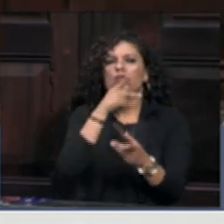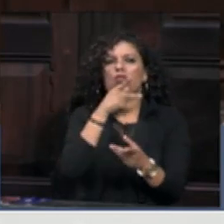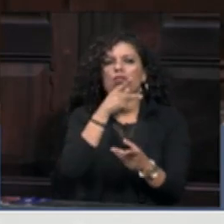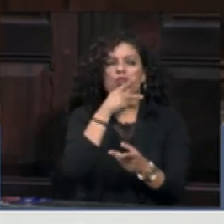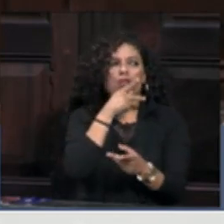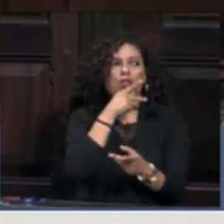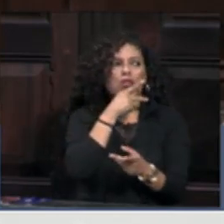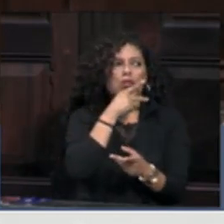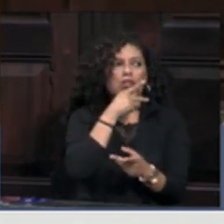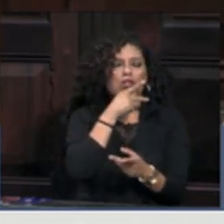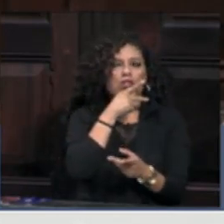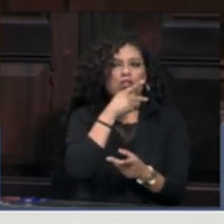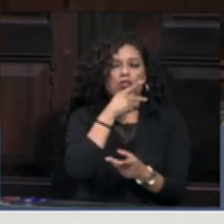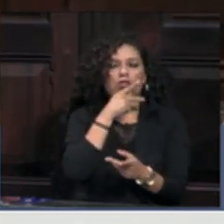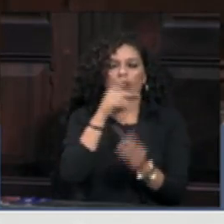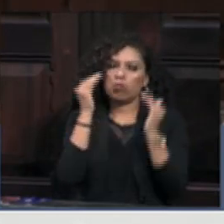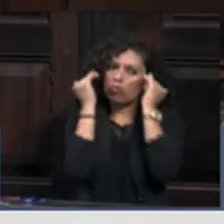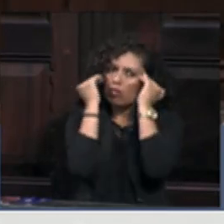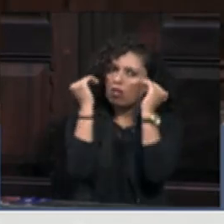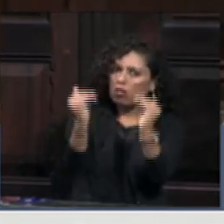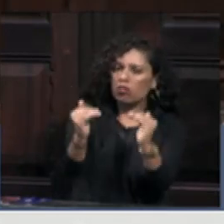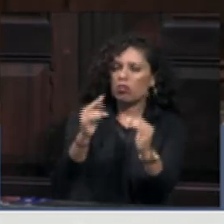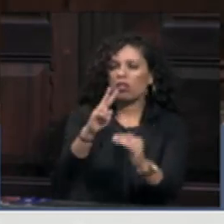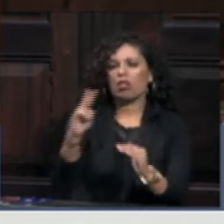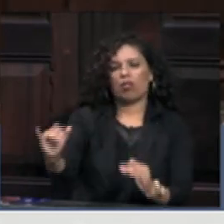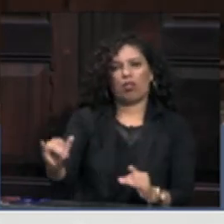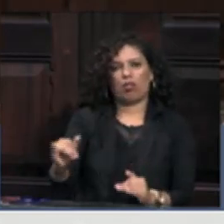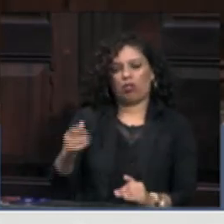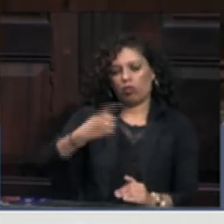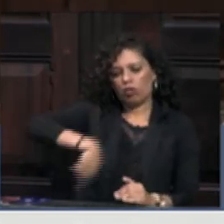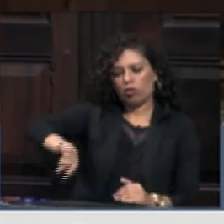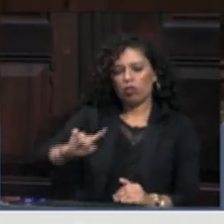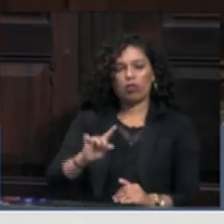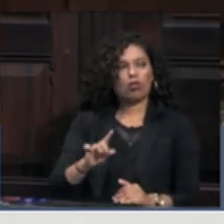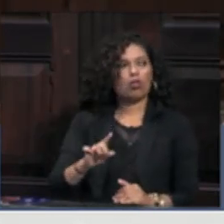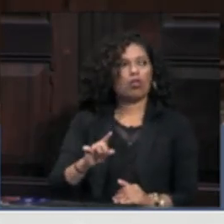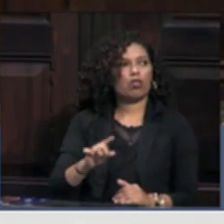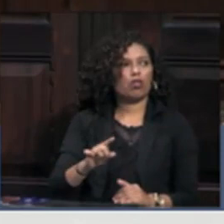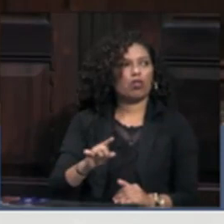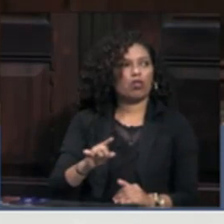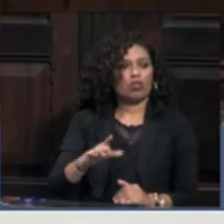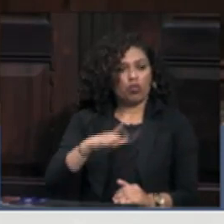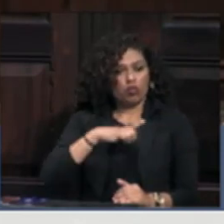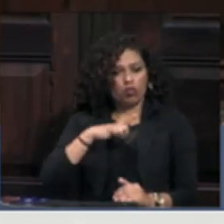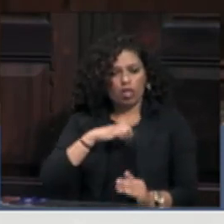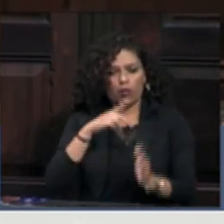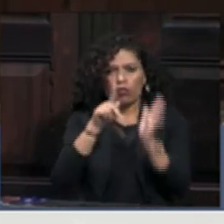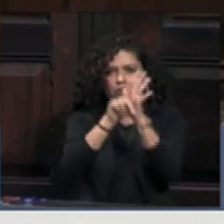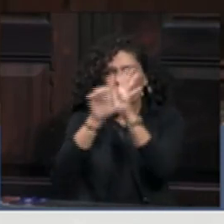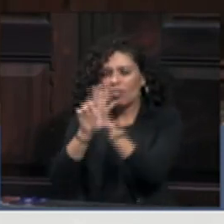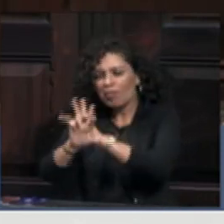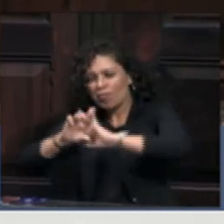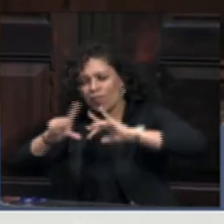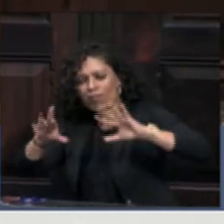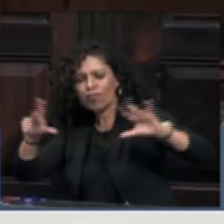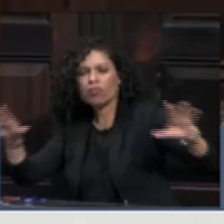vai se fazer respeitar. Nós temos outras matérias relevantes para